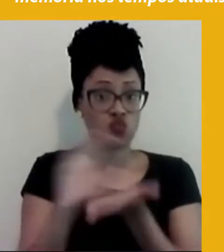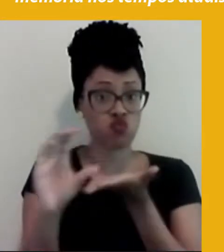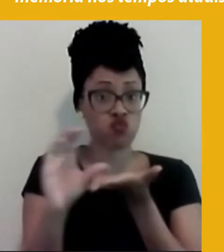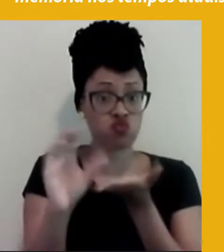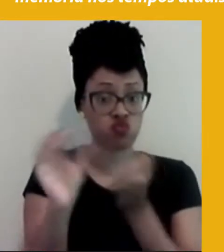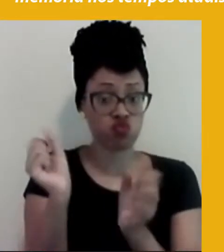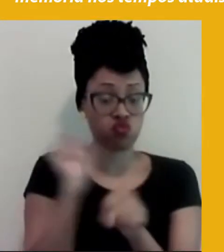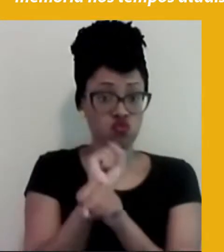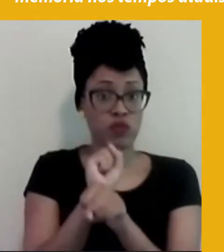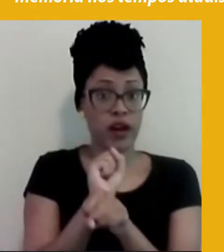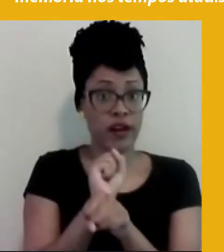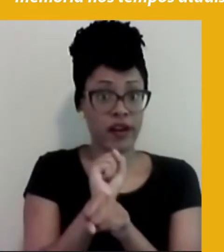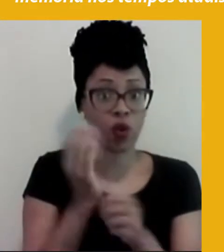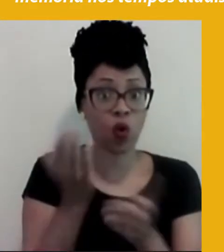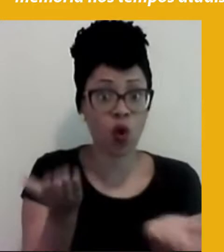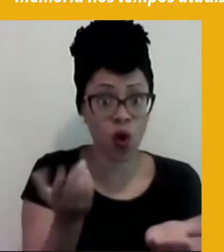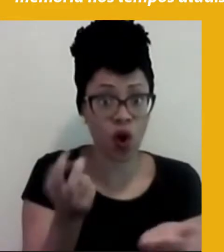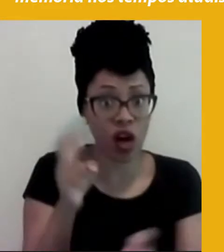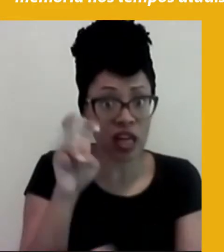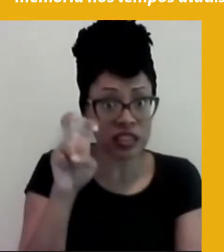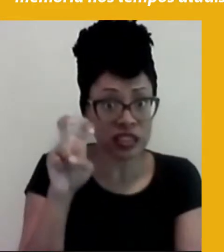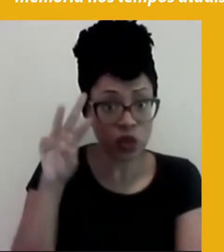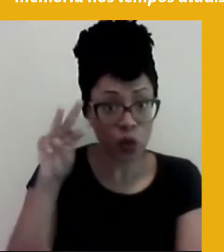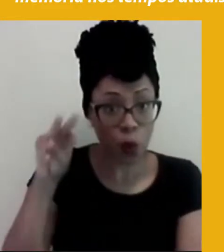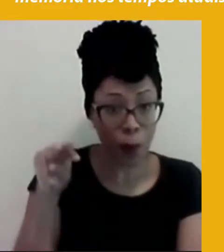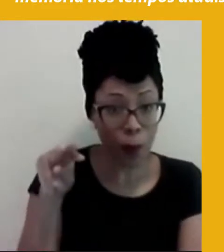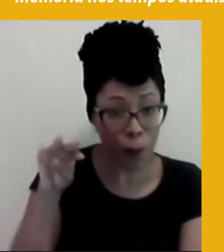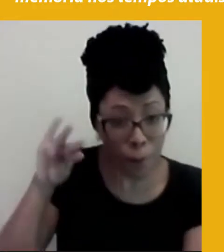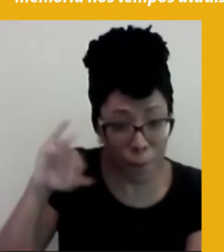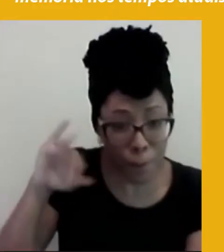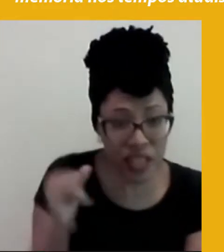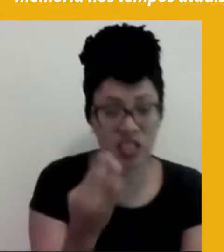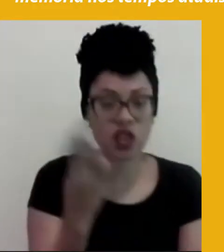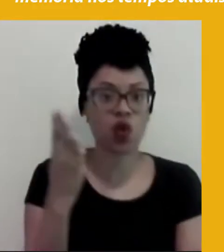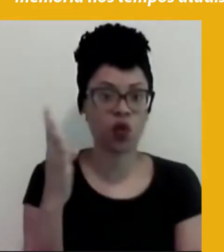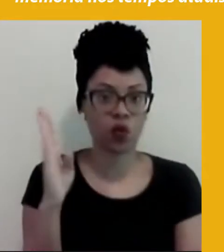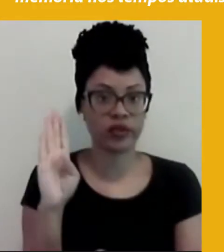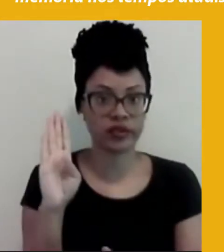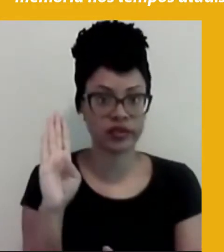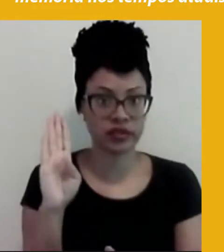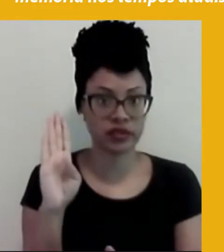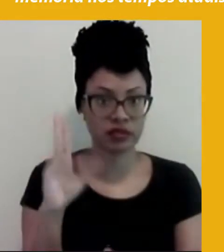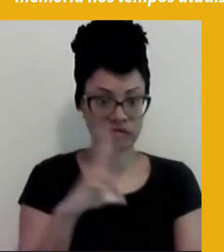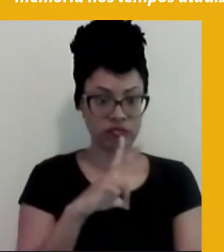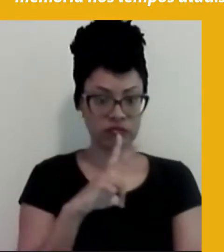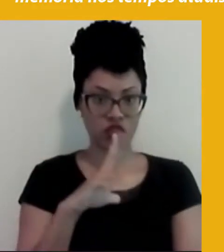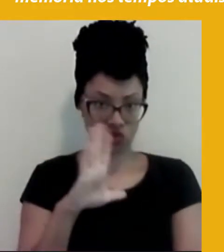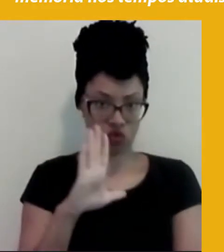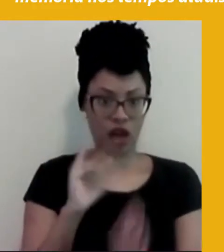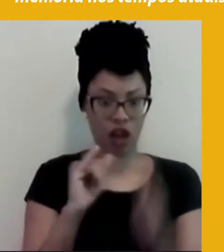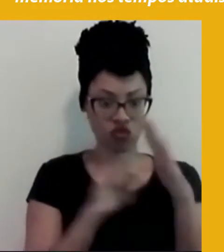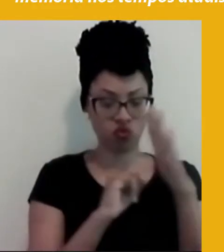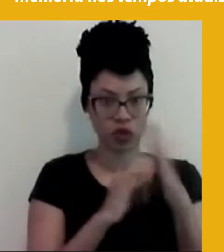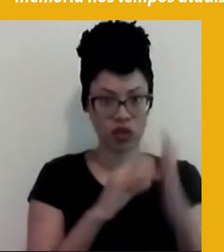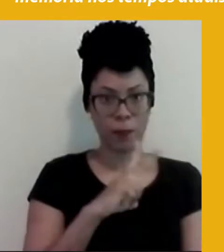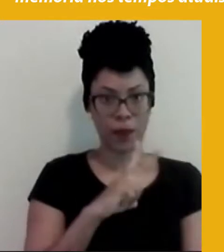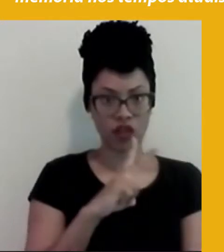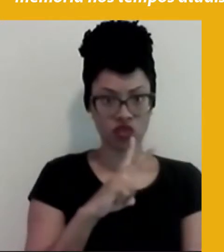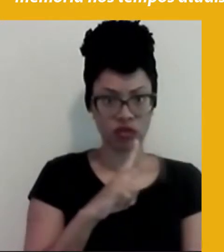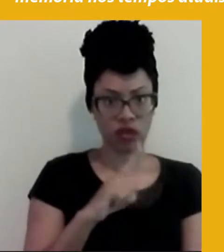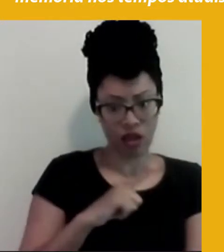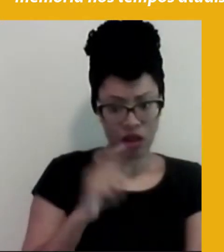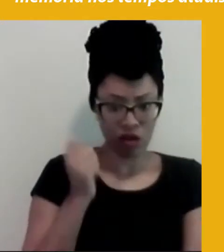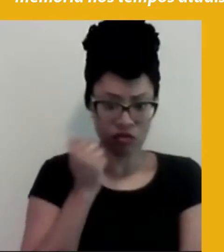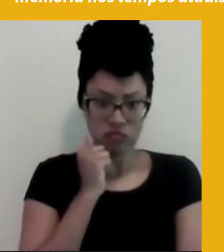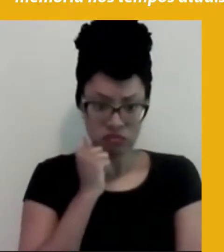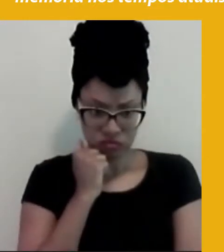Tecnológico, 5 bilhões por ano arrecadado junto ao setor privado, para a ciência, esse dinheiro não é empregado em ciência